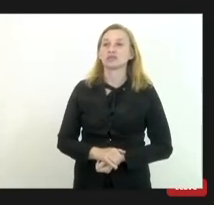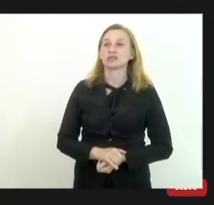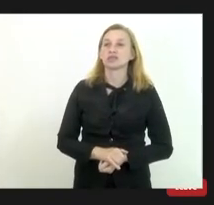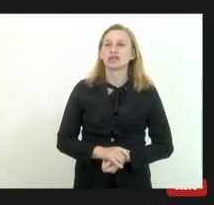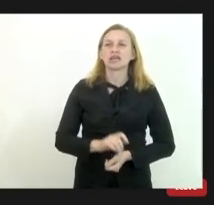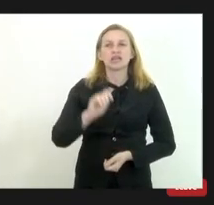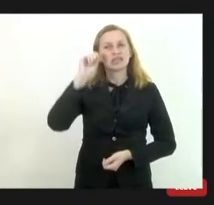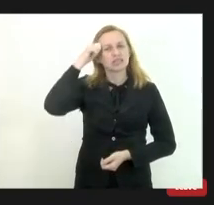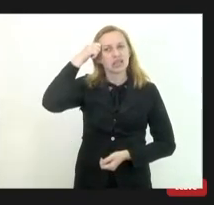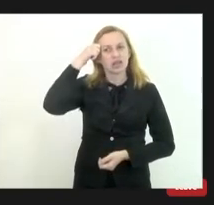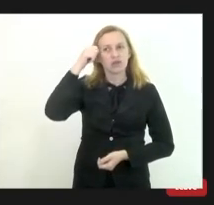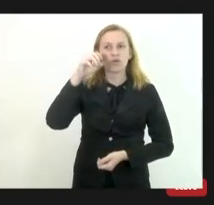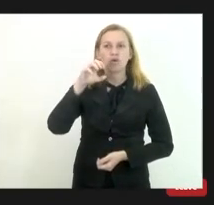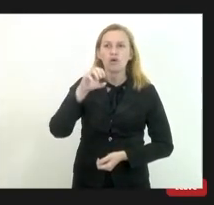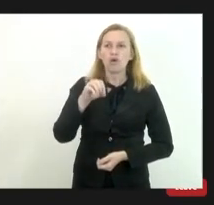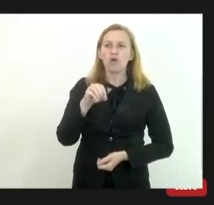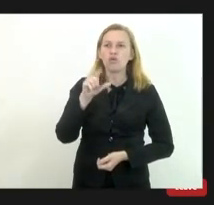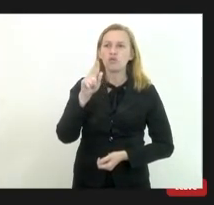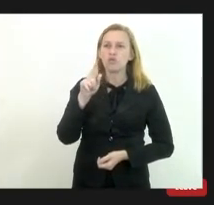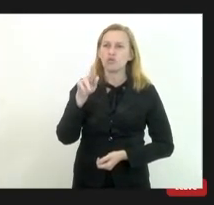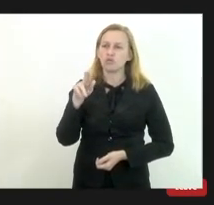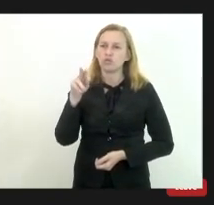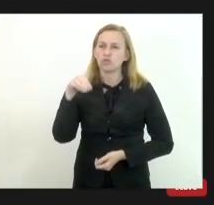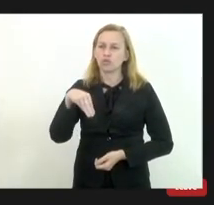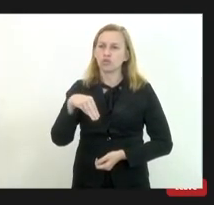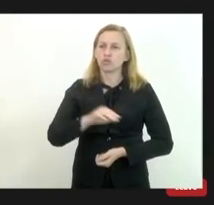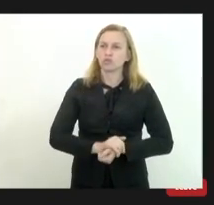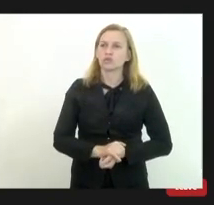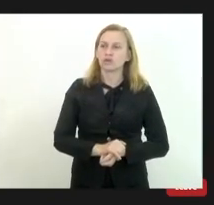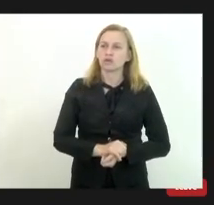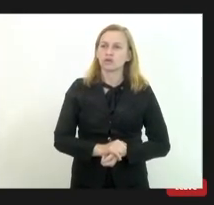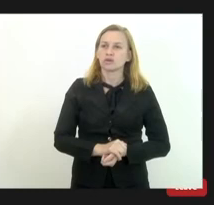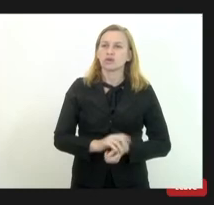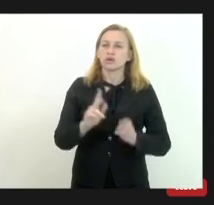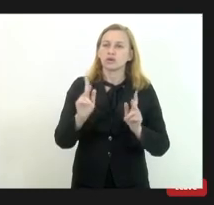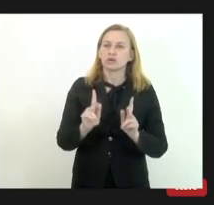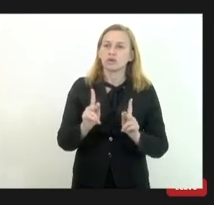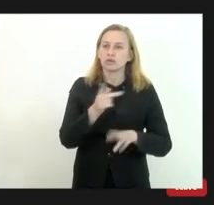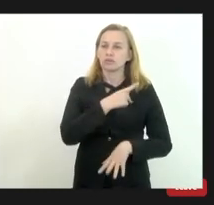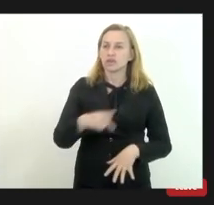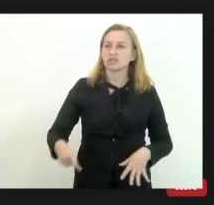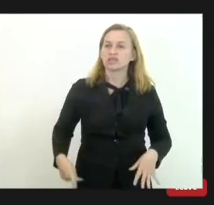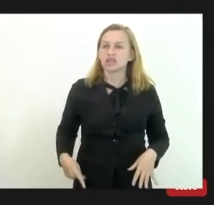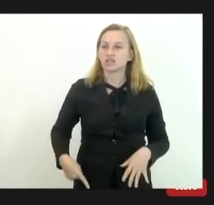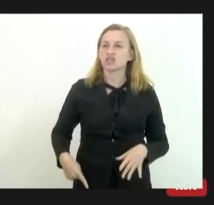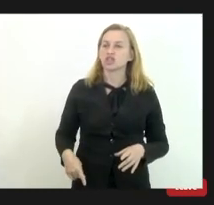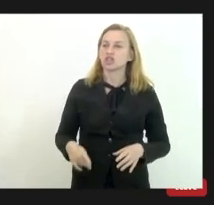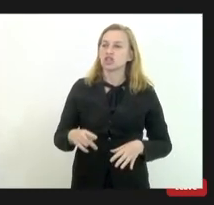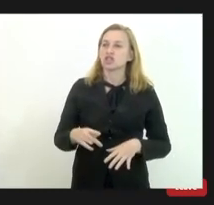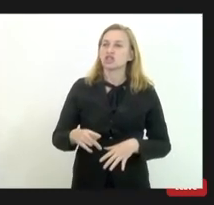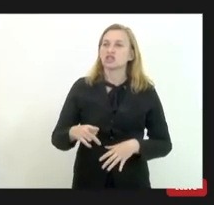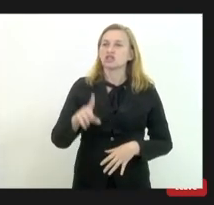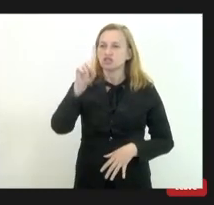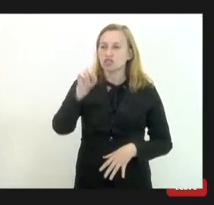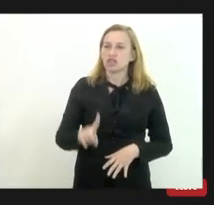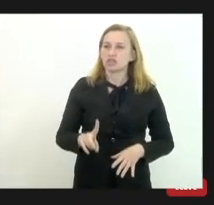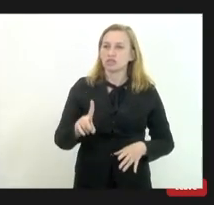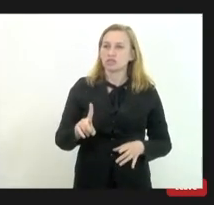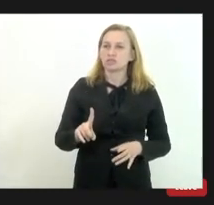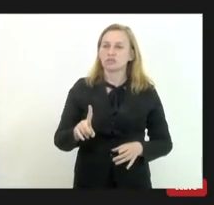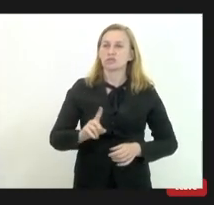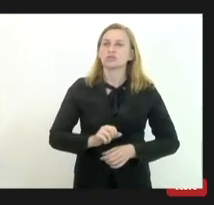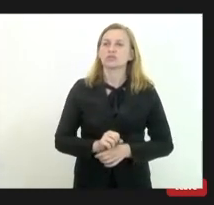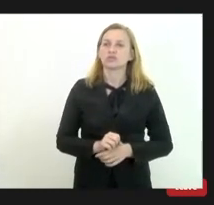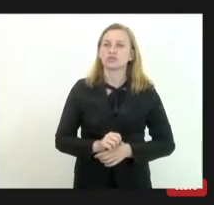Ogum, como eu gosto de lhe chamar, nosso presidente do Conselho Estadual de Direitos do Negro, para suas considerações finais.